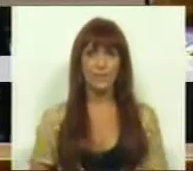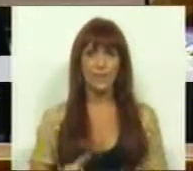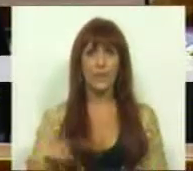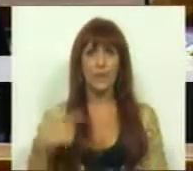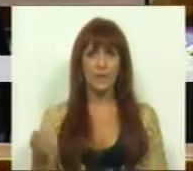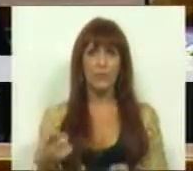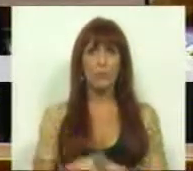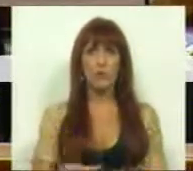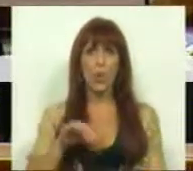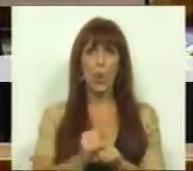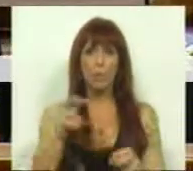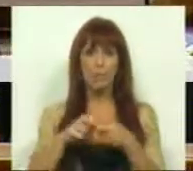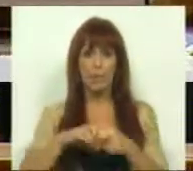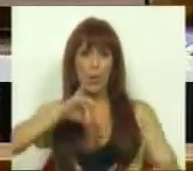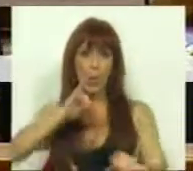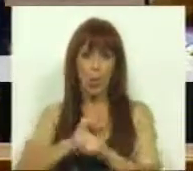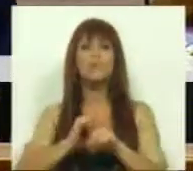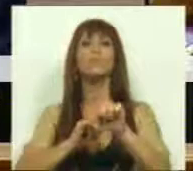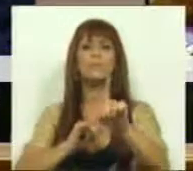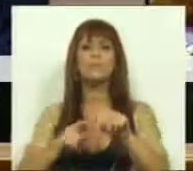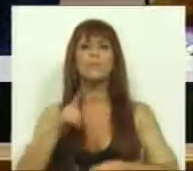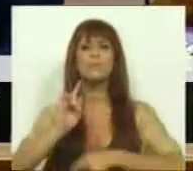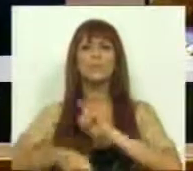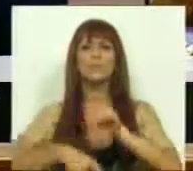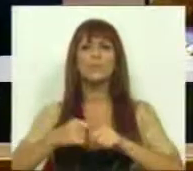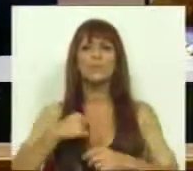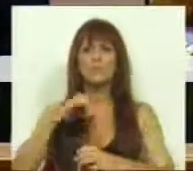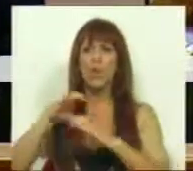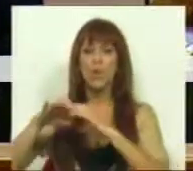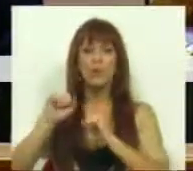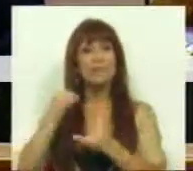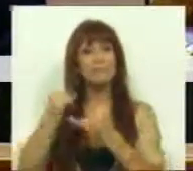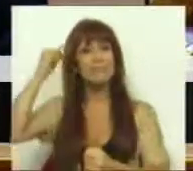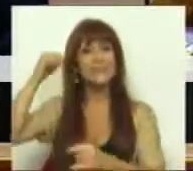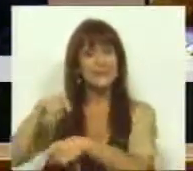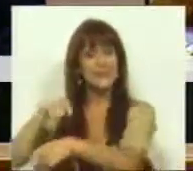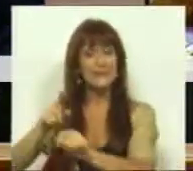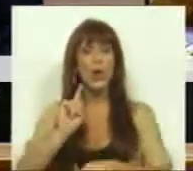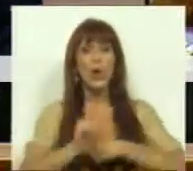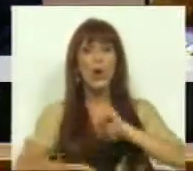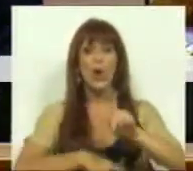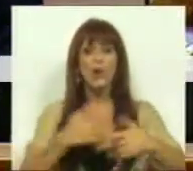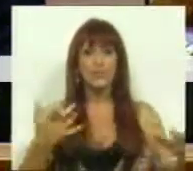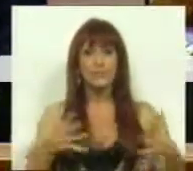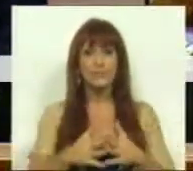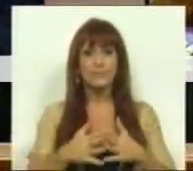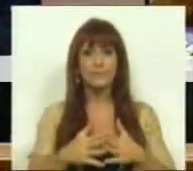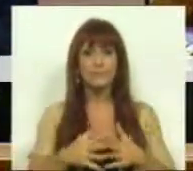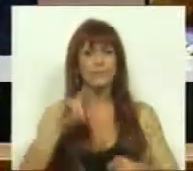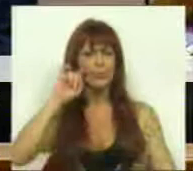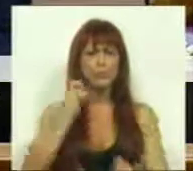depois um outro problema, tem a ver com aquilo que são as comunicações eletrónicas e aquilo que é